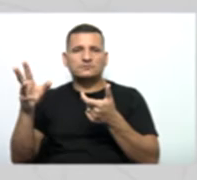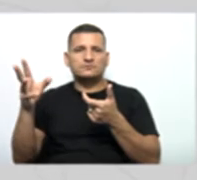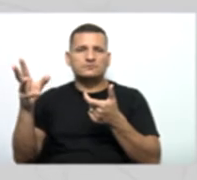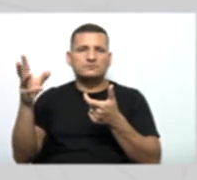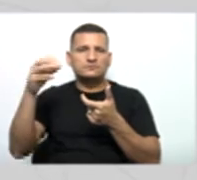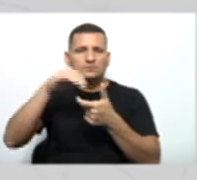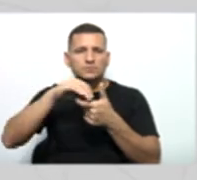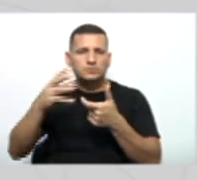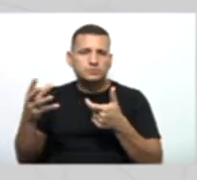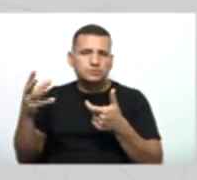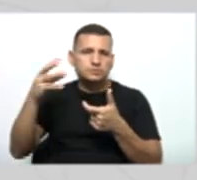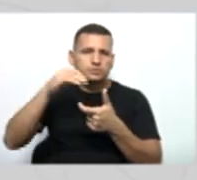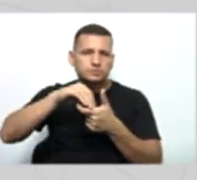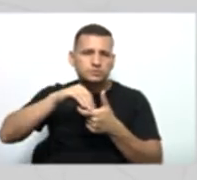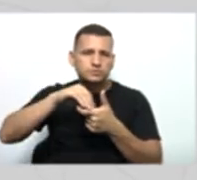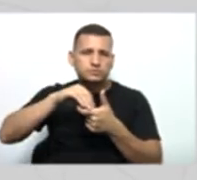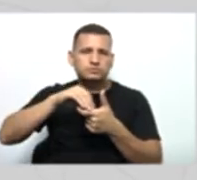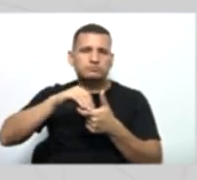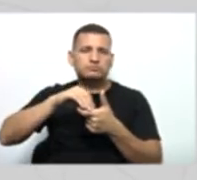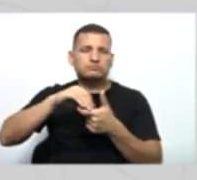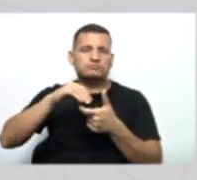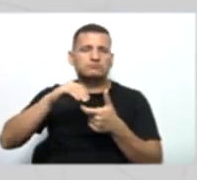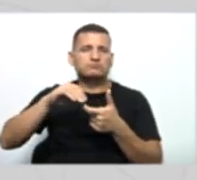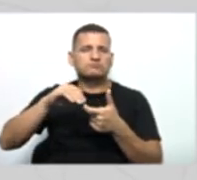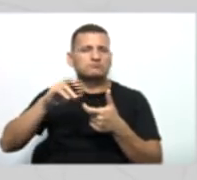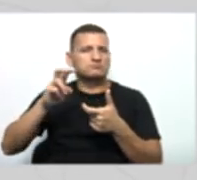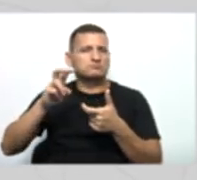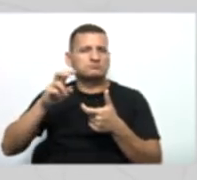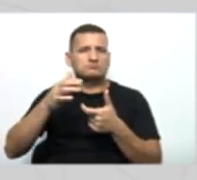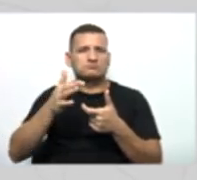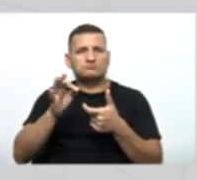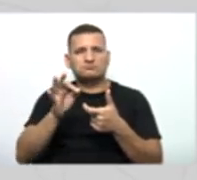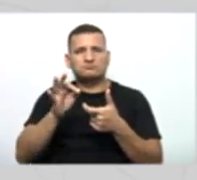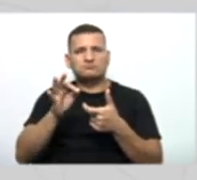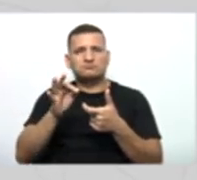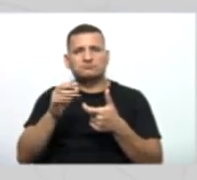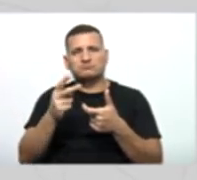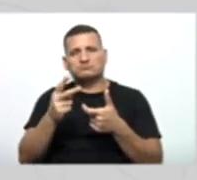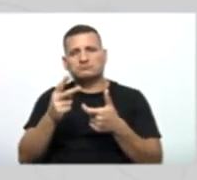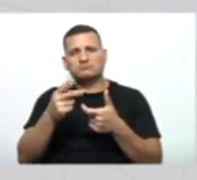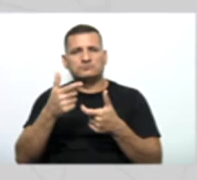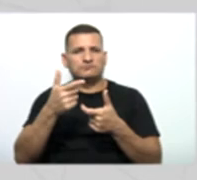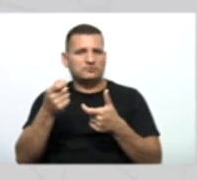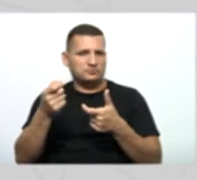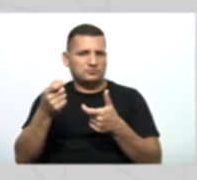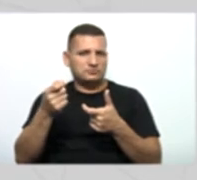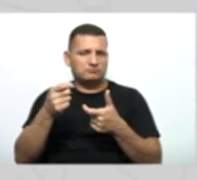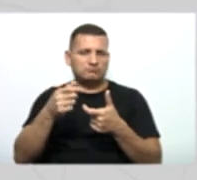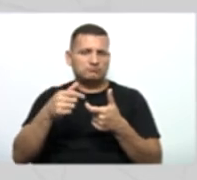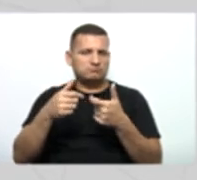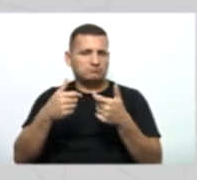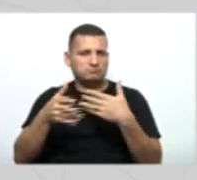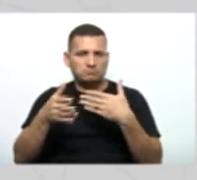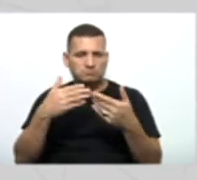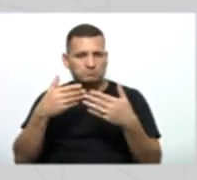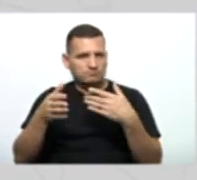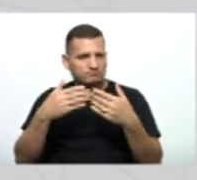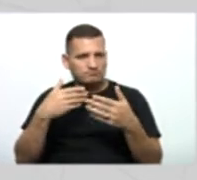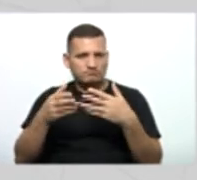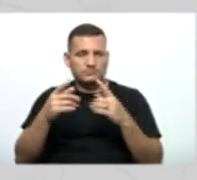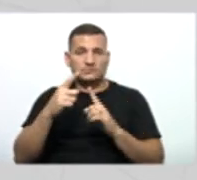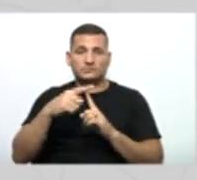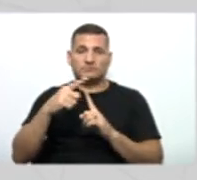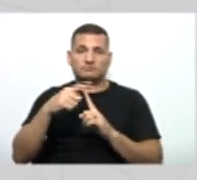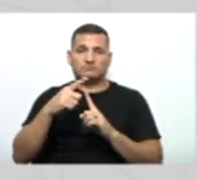pode armazenar mais de um valor. 5, 10, 2, 20 valores, independente do